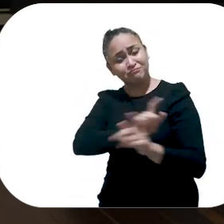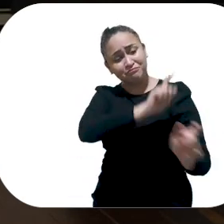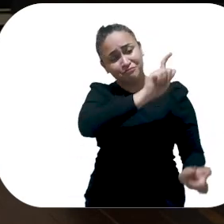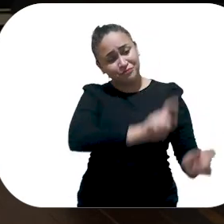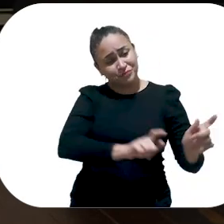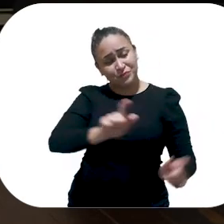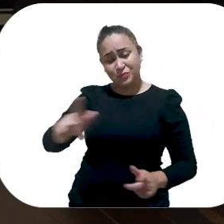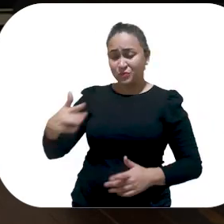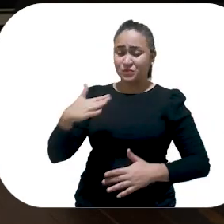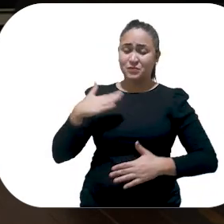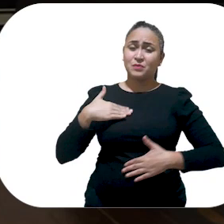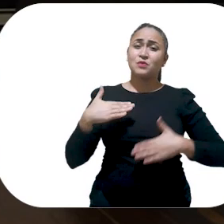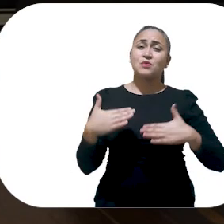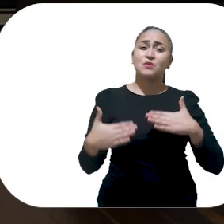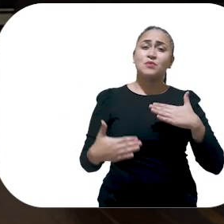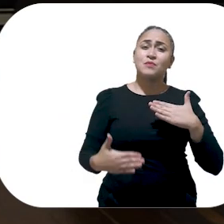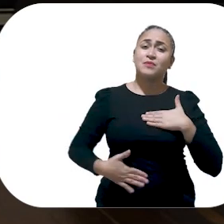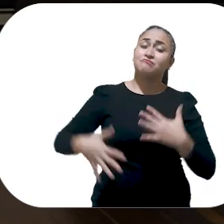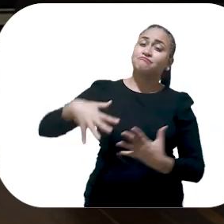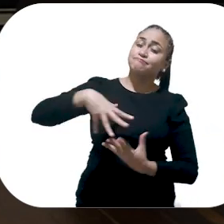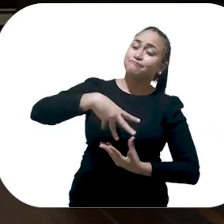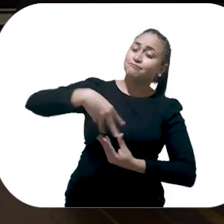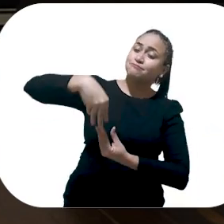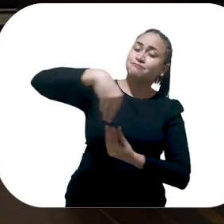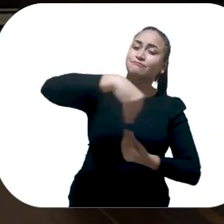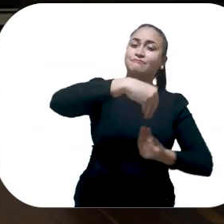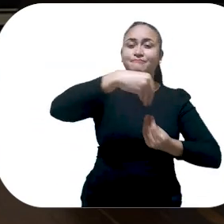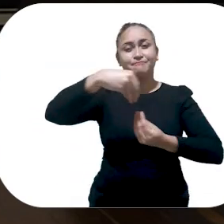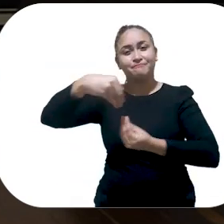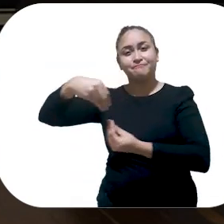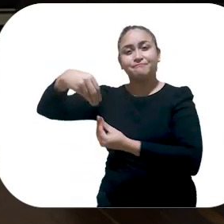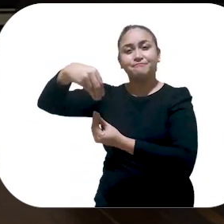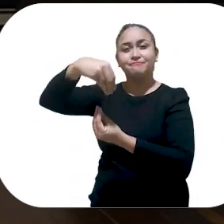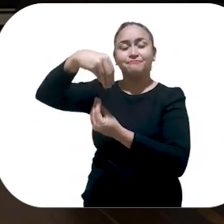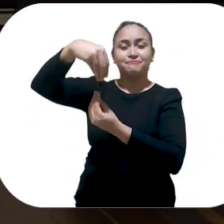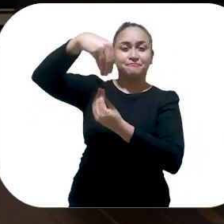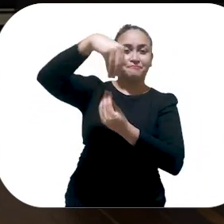carregadores, que o corpo quer ir embora.